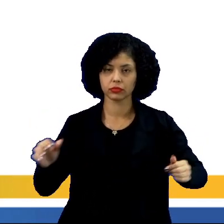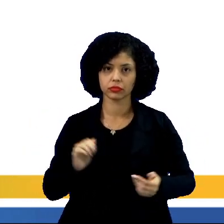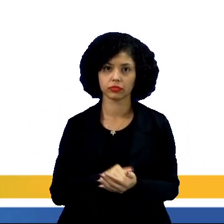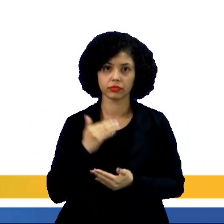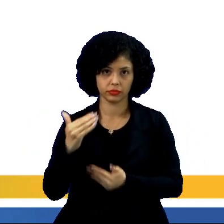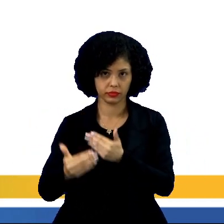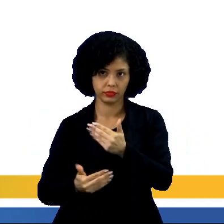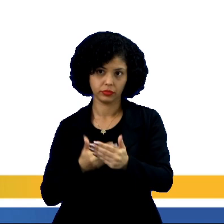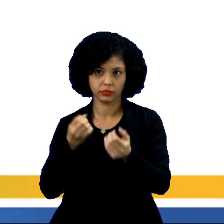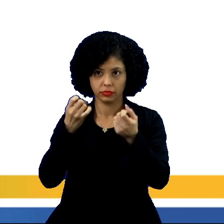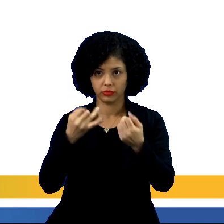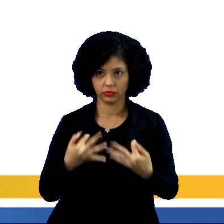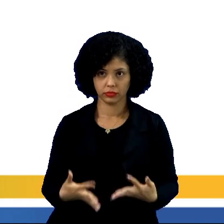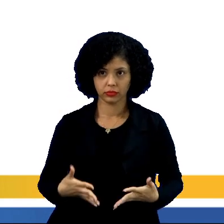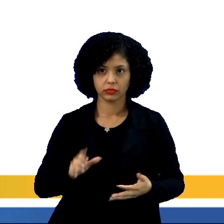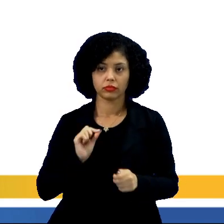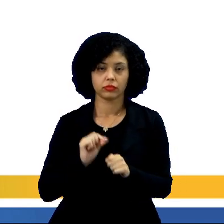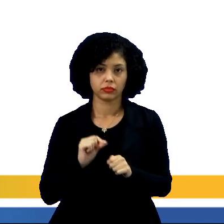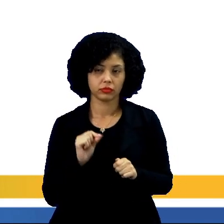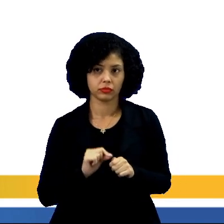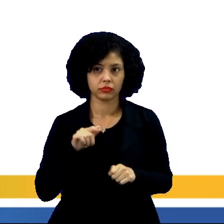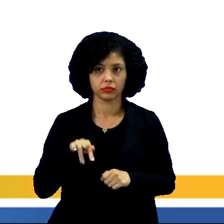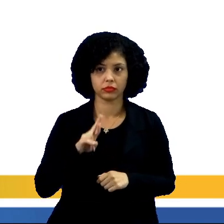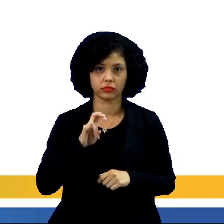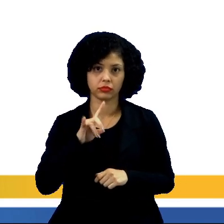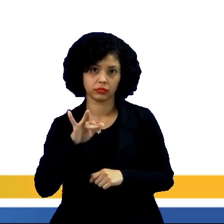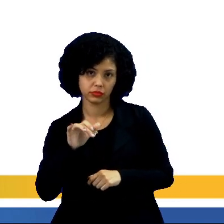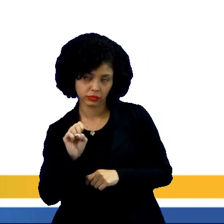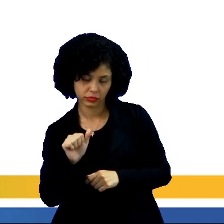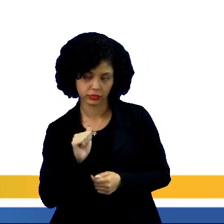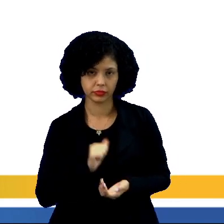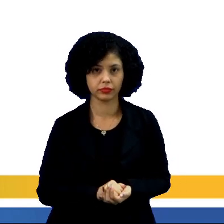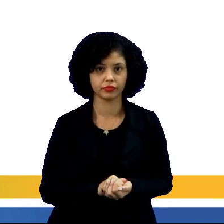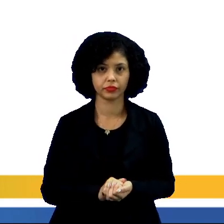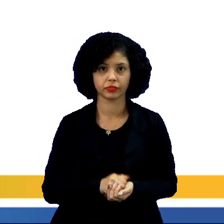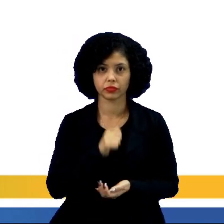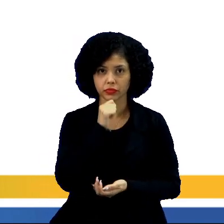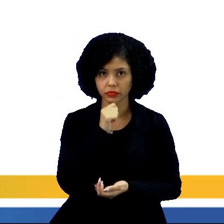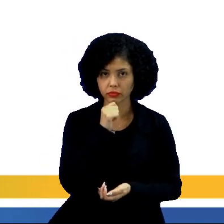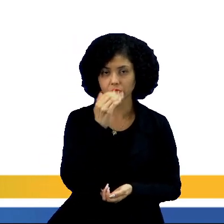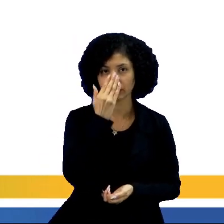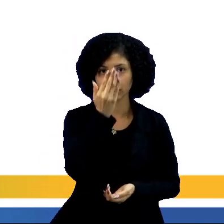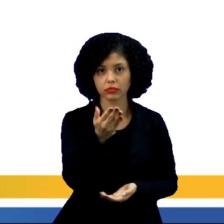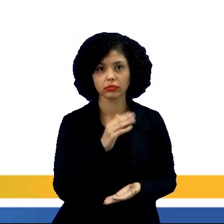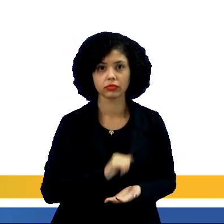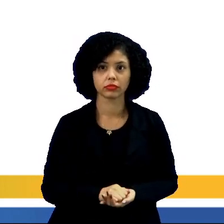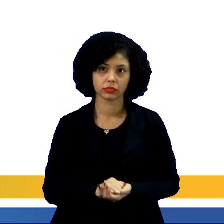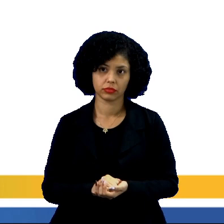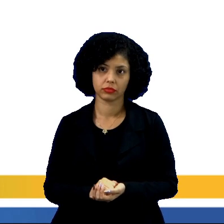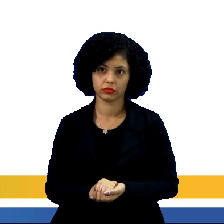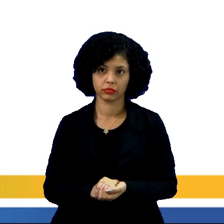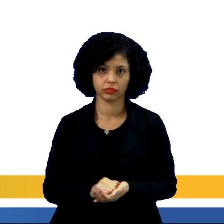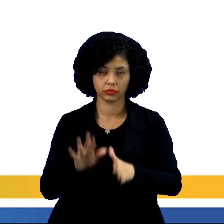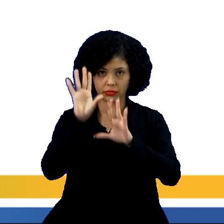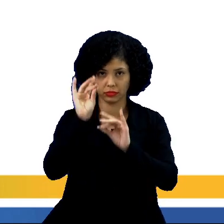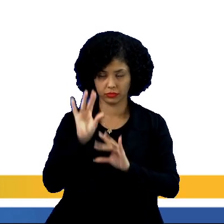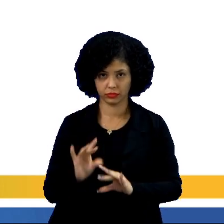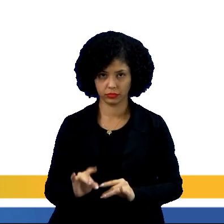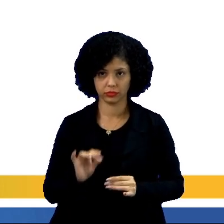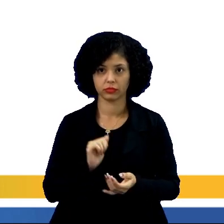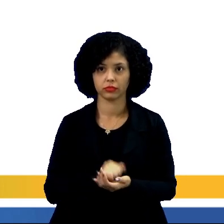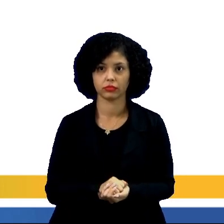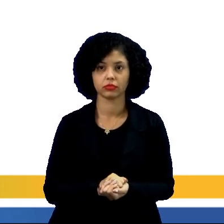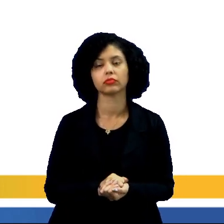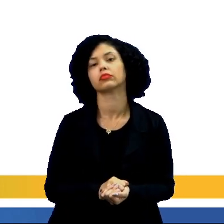Este processo explica a formação dos aquíferos, tá? Mais na frente tem um exemplo para vocês verem mais detalhadamente